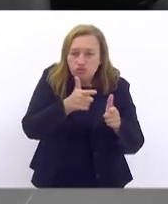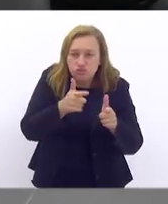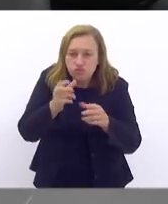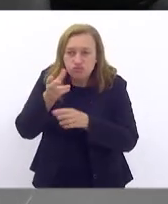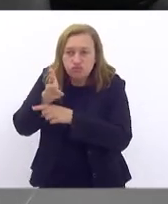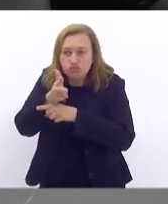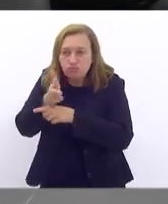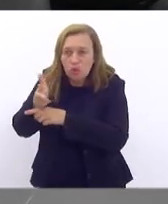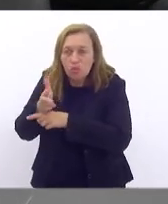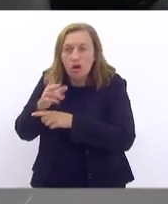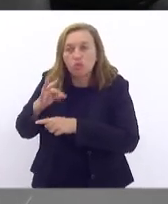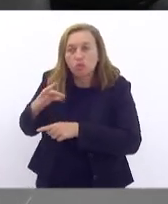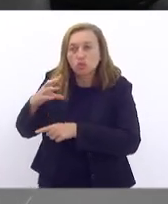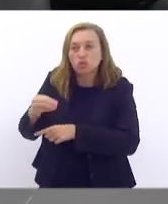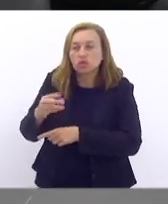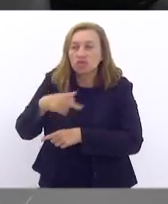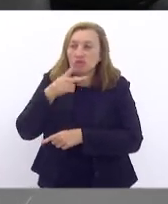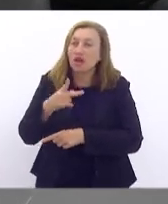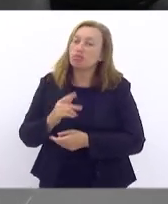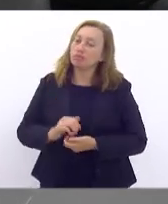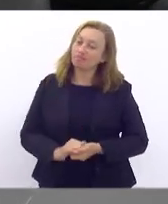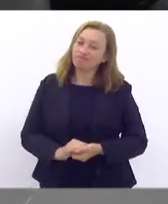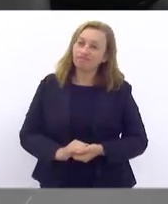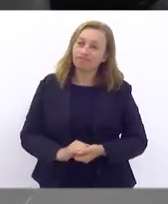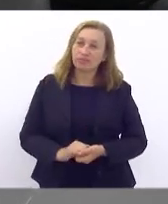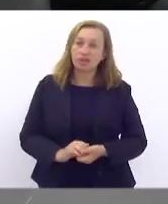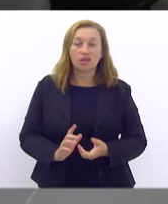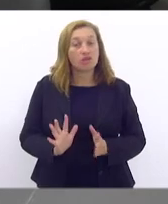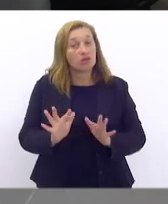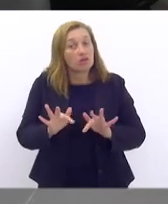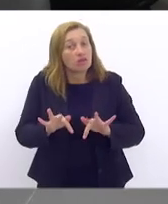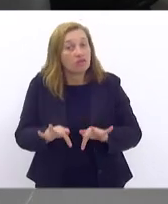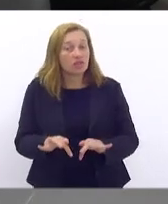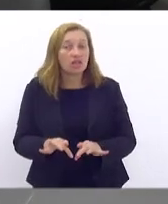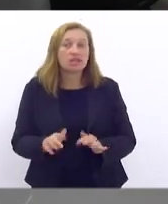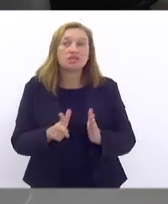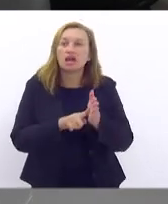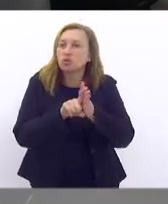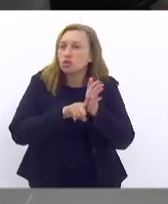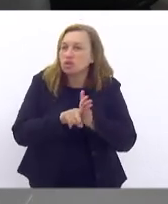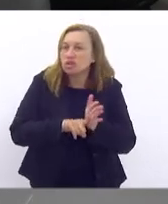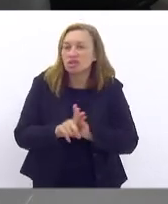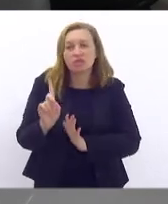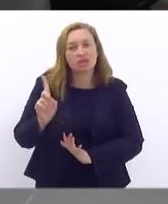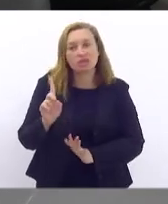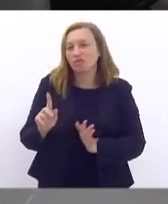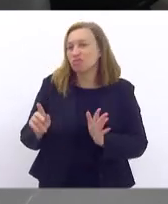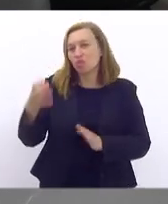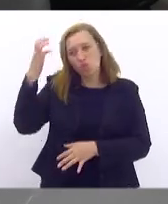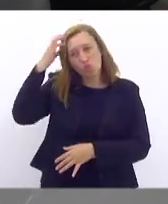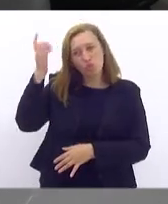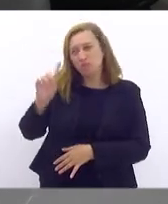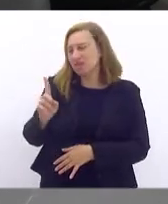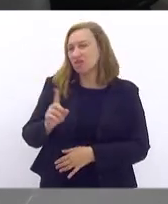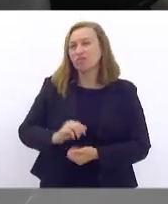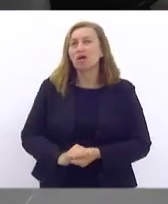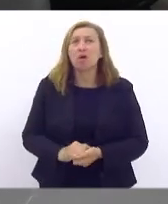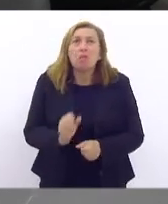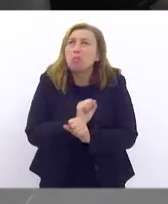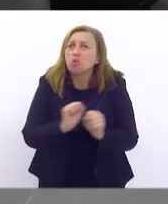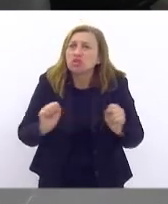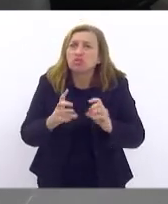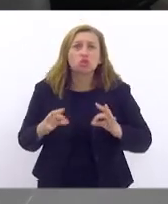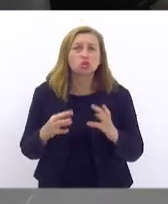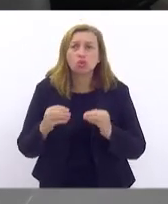suspeito e dissemos para ele, olha, terminado o exame, o laudo, a gente falou, não foi ele. Mas não é possível, todo